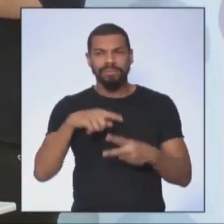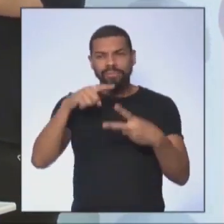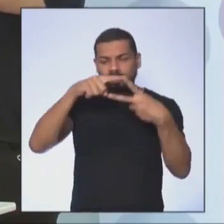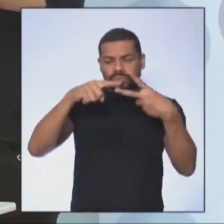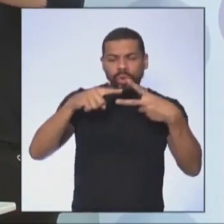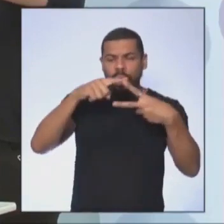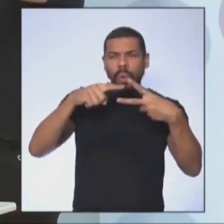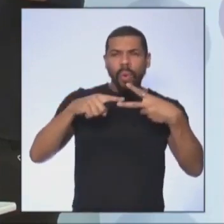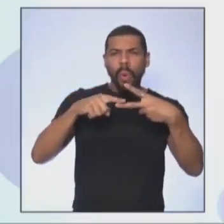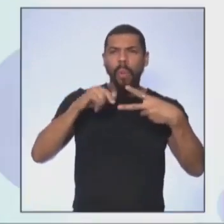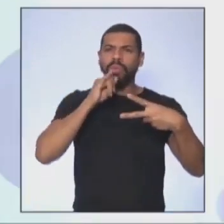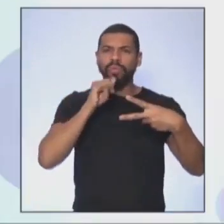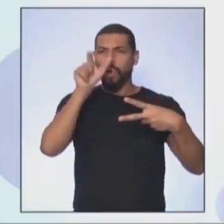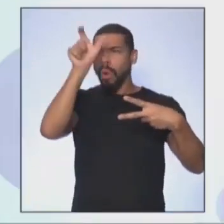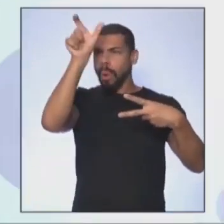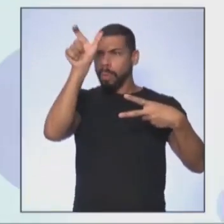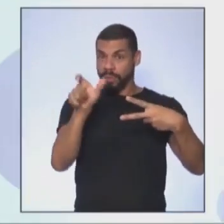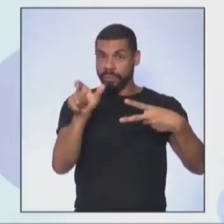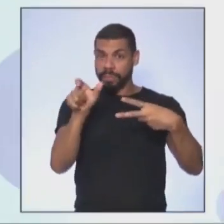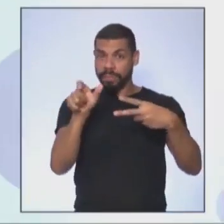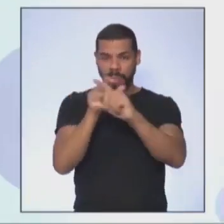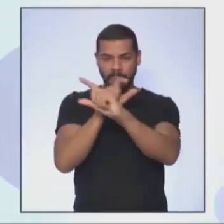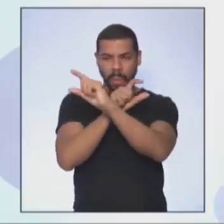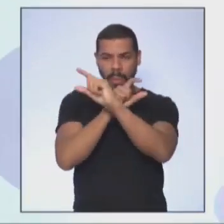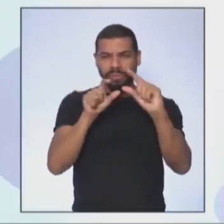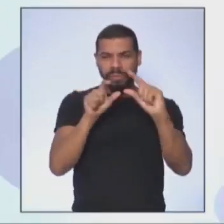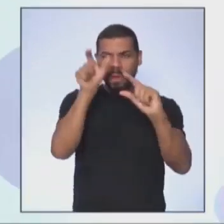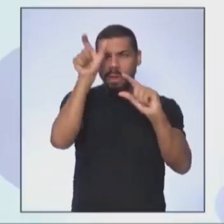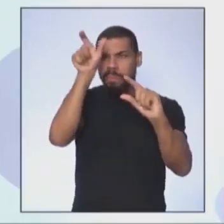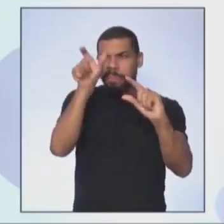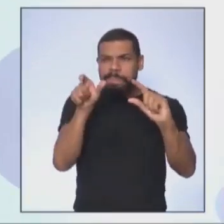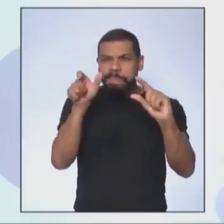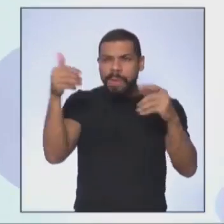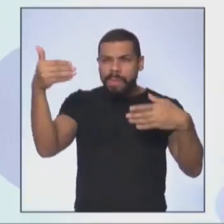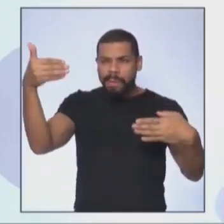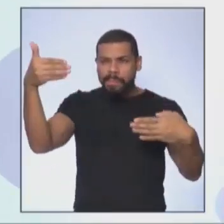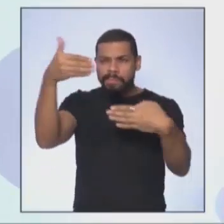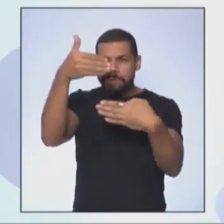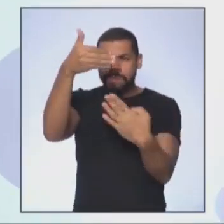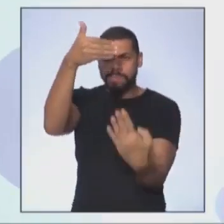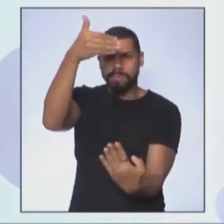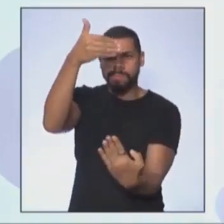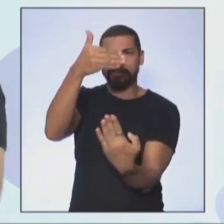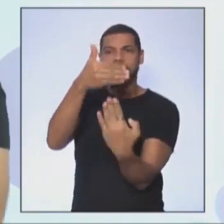hora que eu viro um perpendicular ao outro, fica escuro. A luz não passa mais.